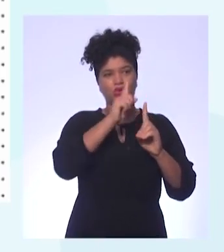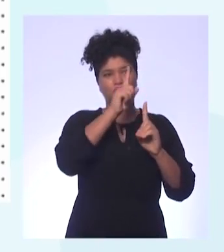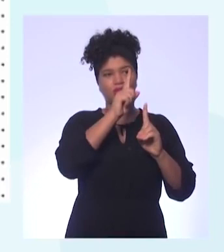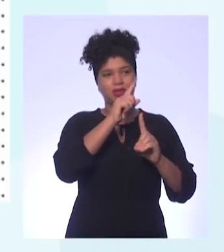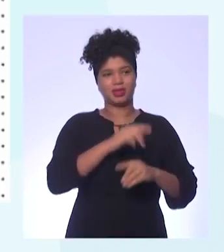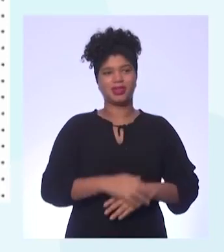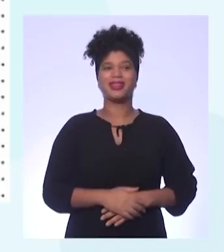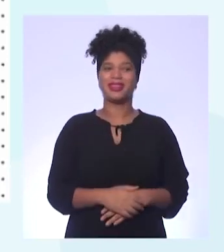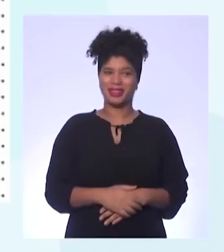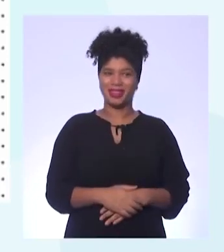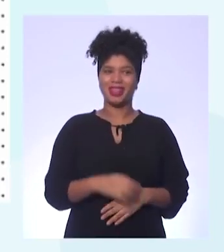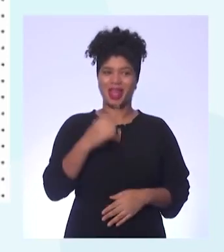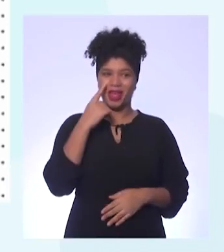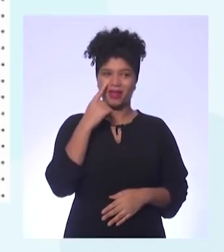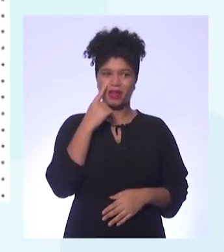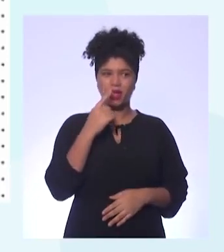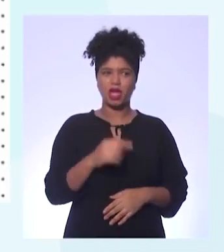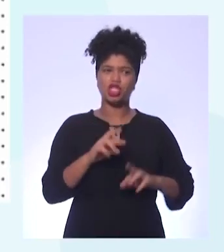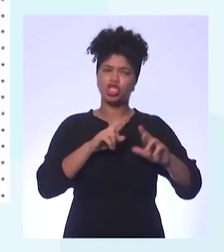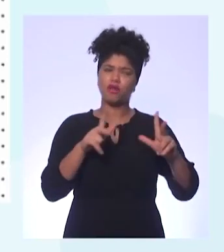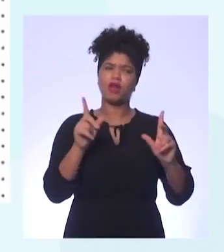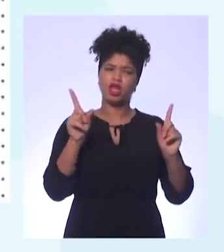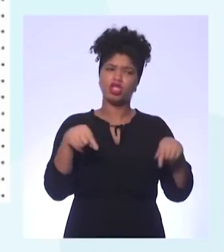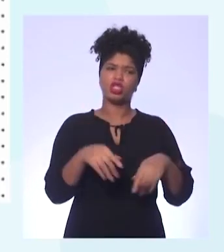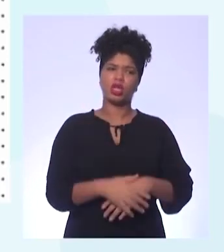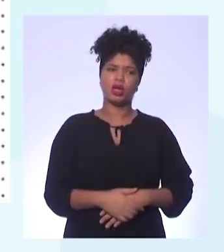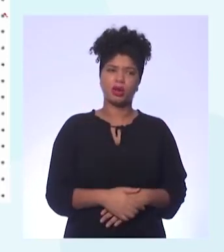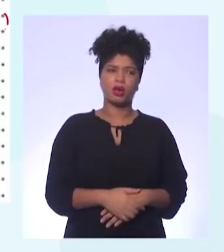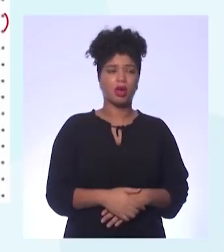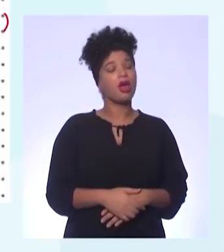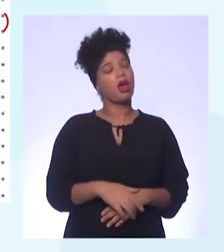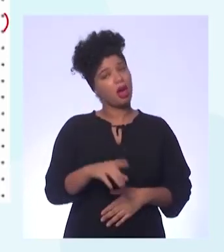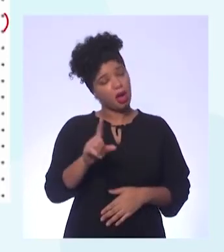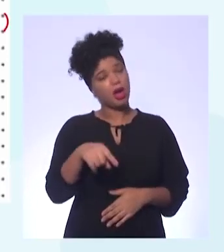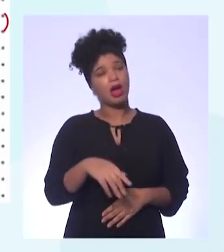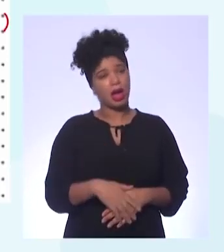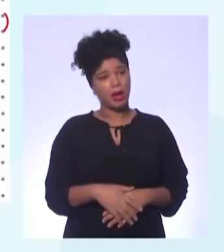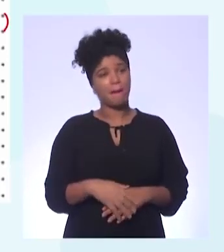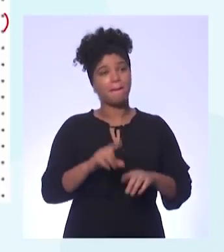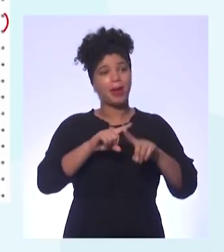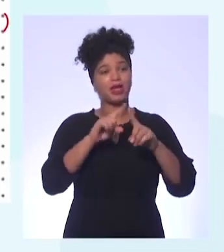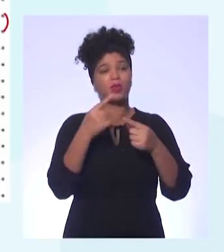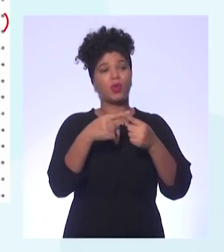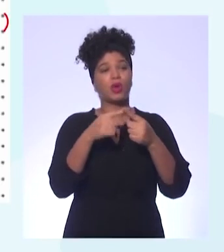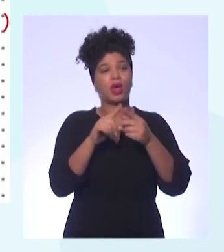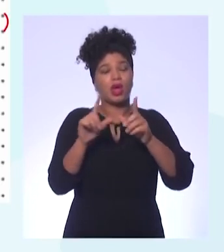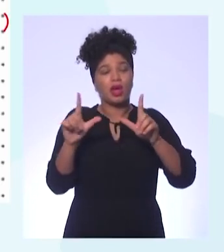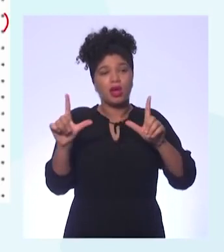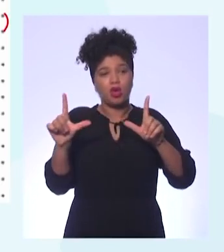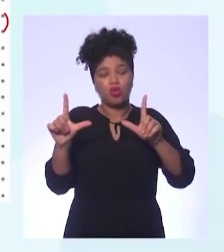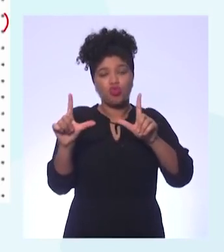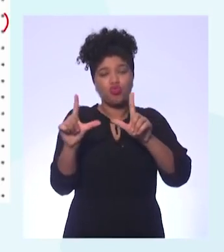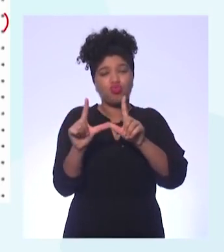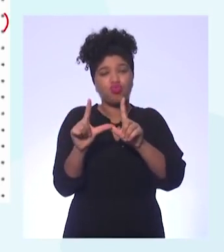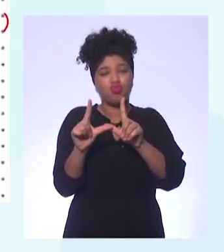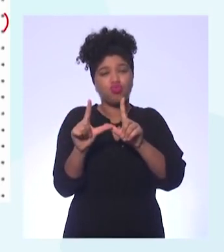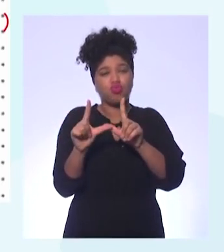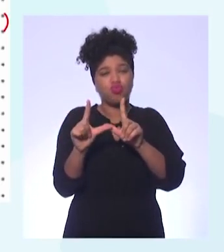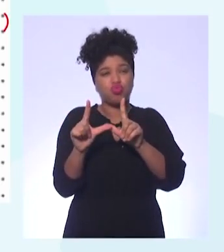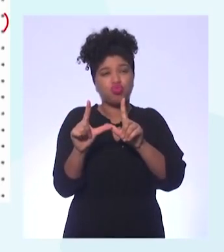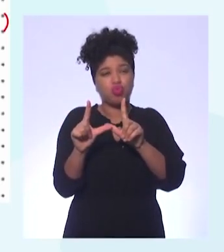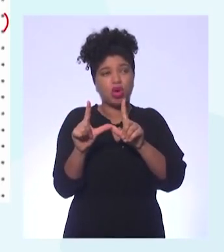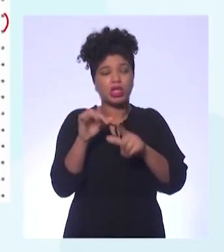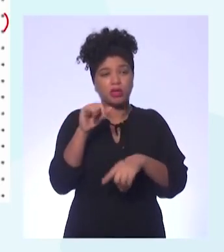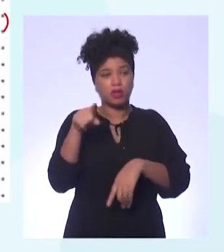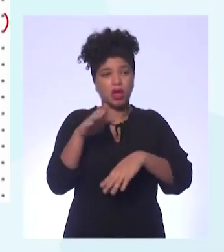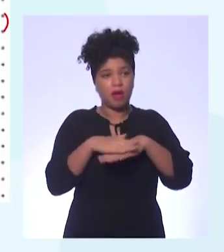cima. Aí você fala, nossa, professora, mas está diferente. É porque o espaço que tem nessa malha está muito menor do que o espaço dessa malha. Tá? Então, quem fez essa malha